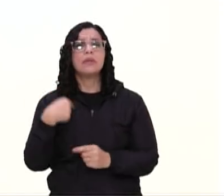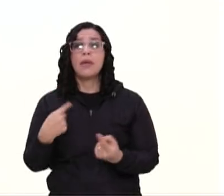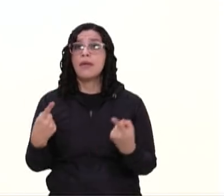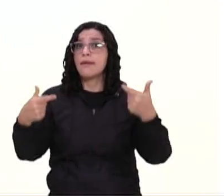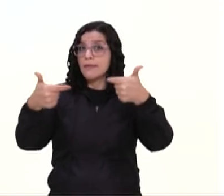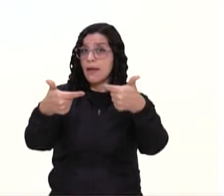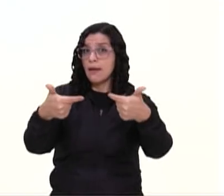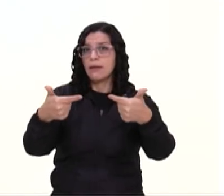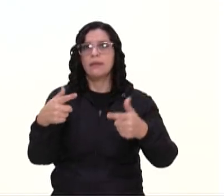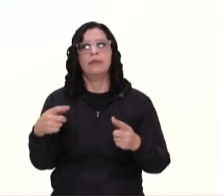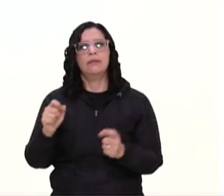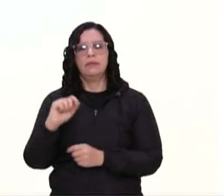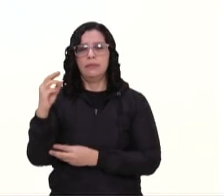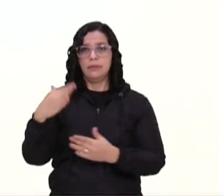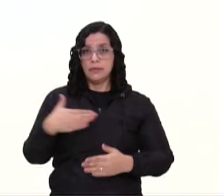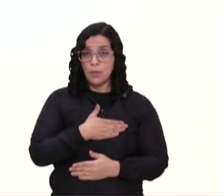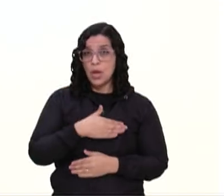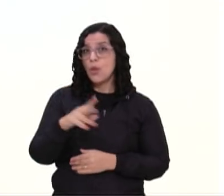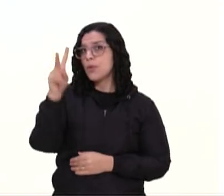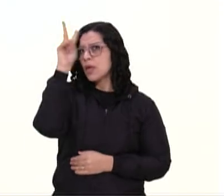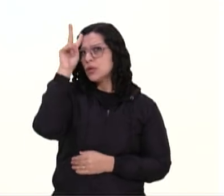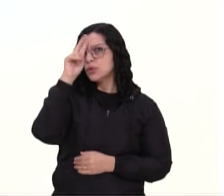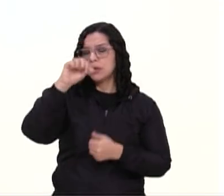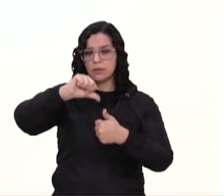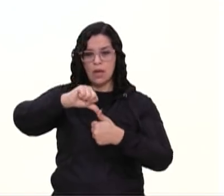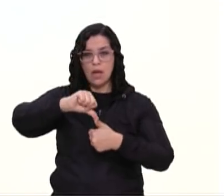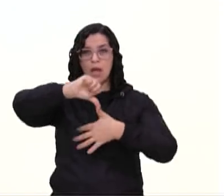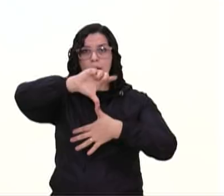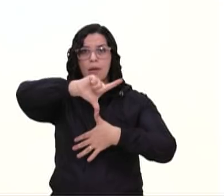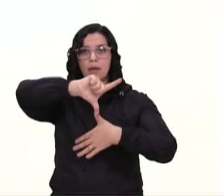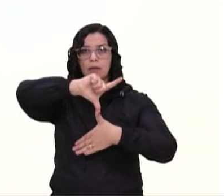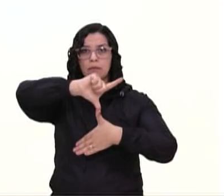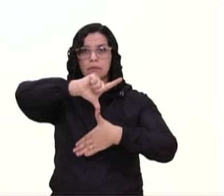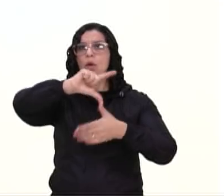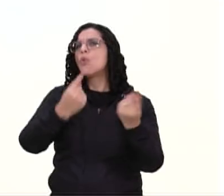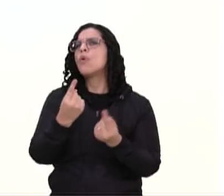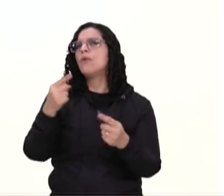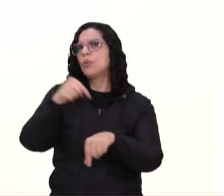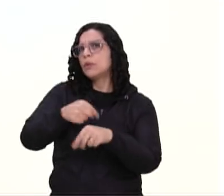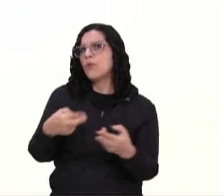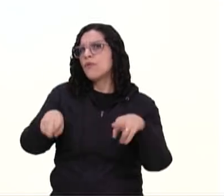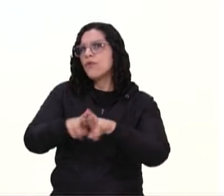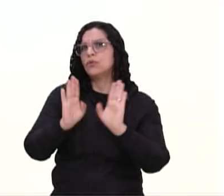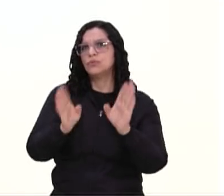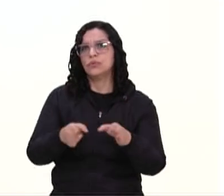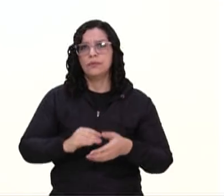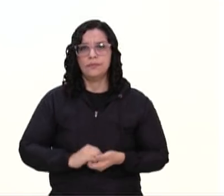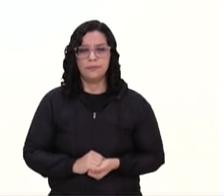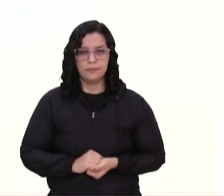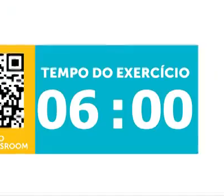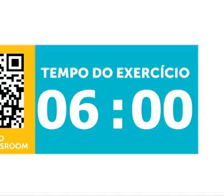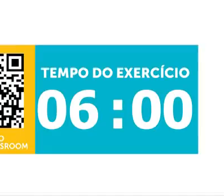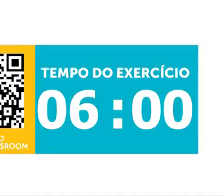guerras napoleônicas e a história da América Latina? Vocês terão novamente o tempo para responder e eu já retorno.